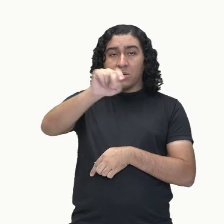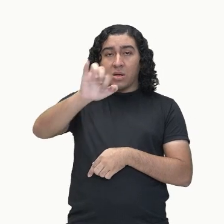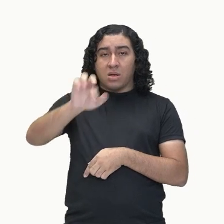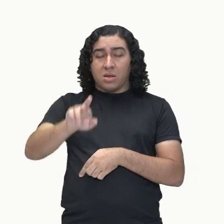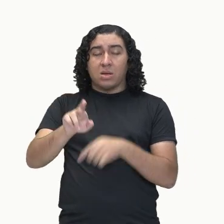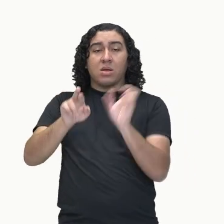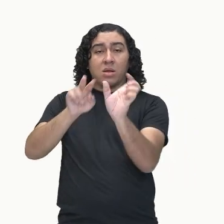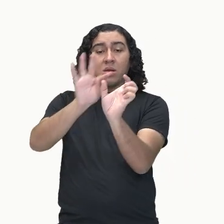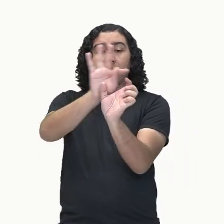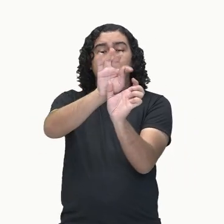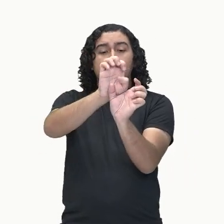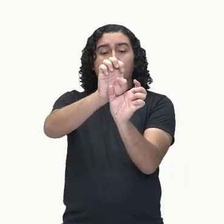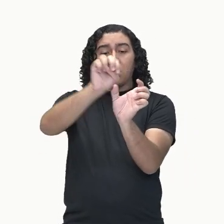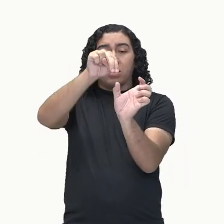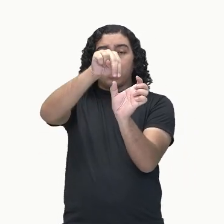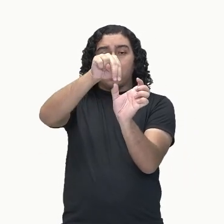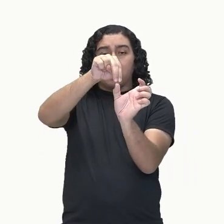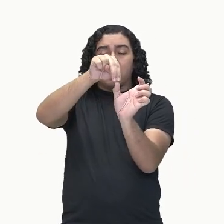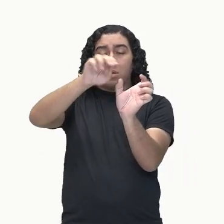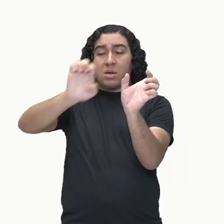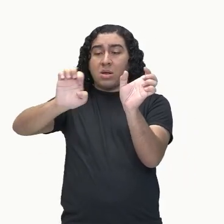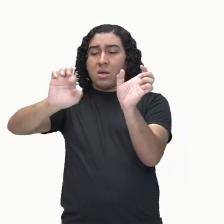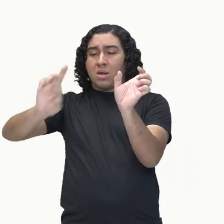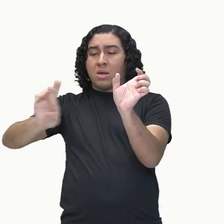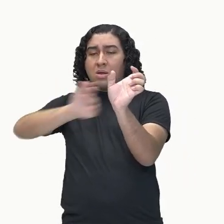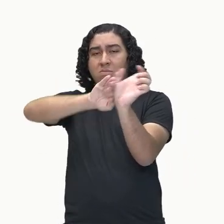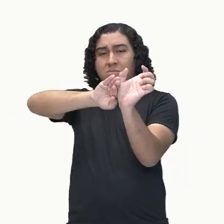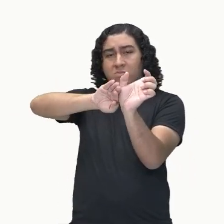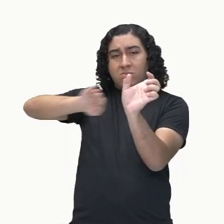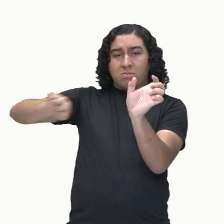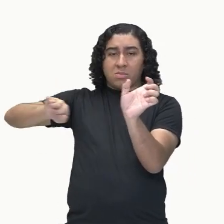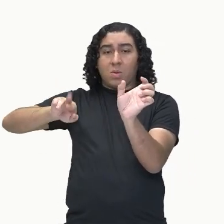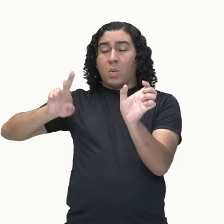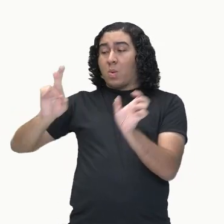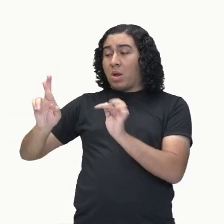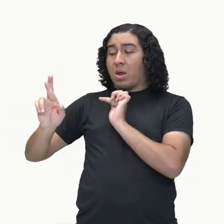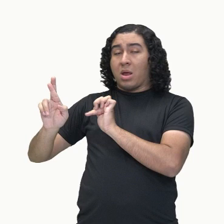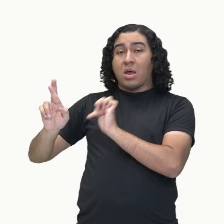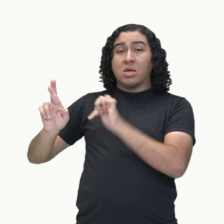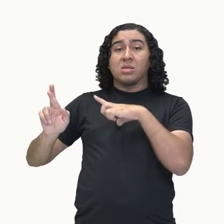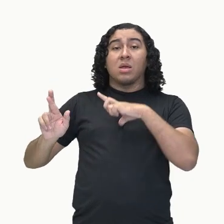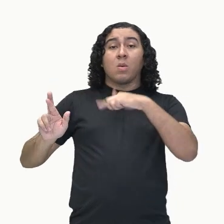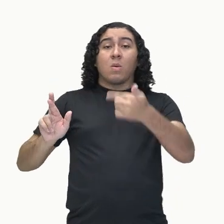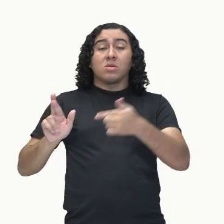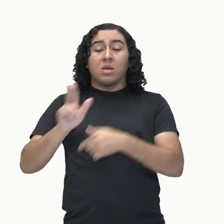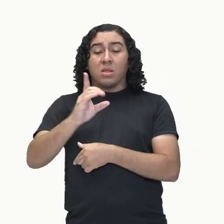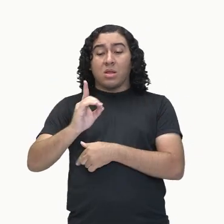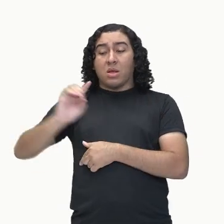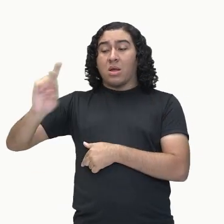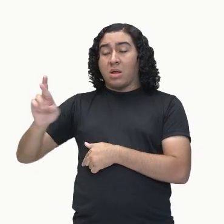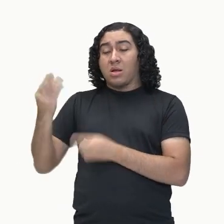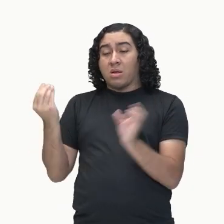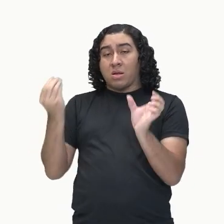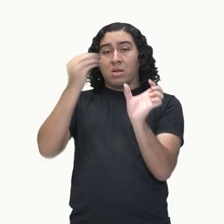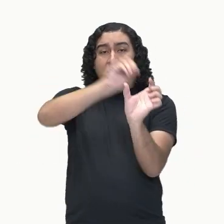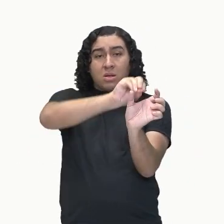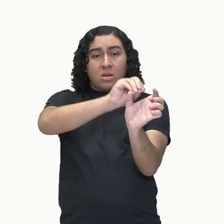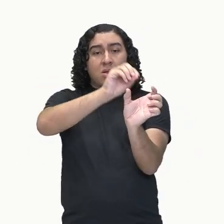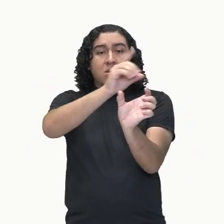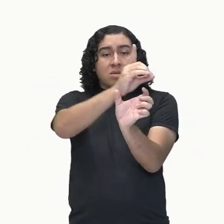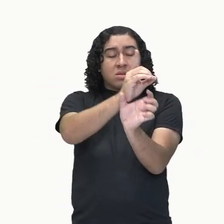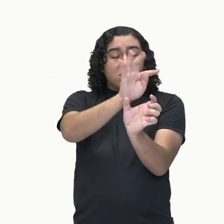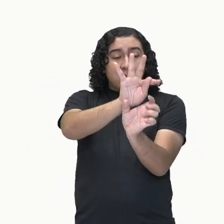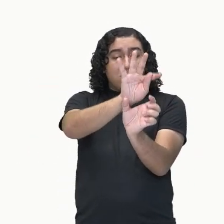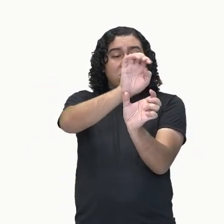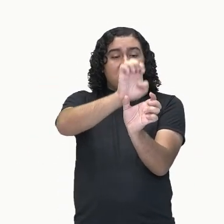também junto o r trouxe outra consoante consigo né Qual o d então nós temos aqui o r